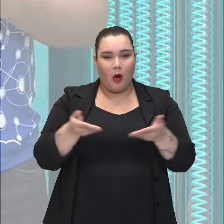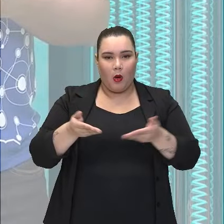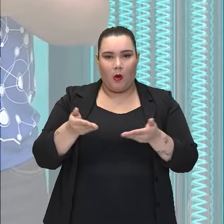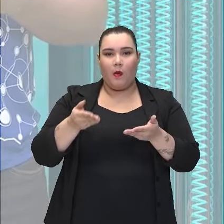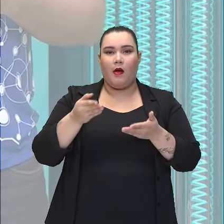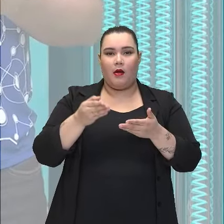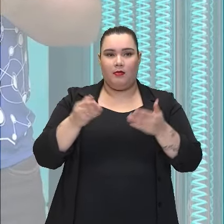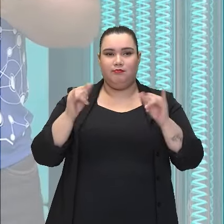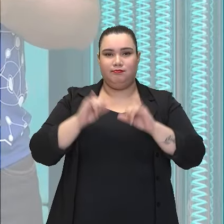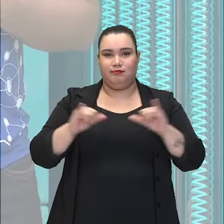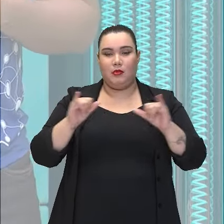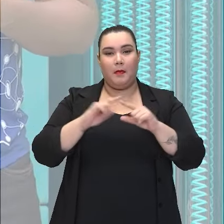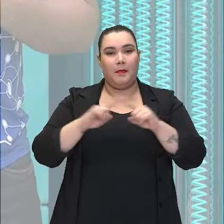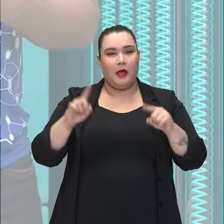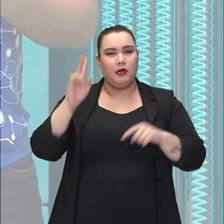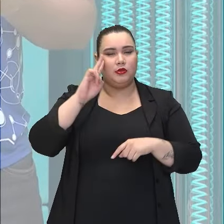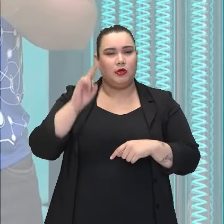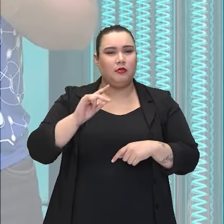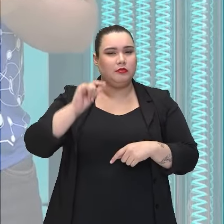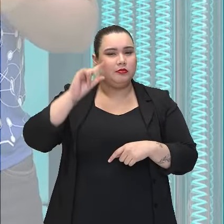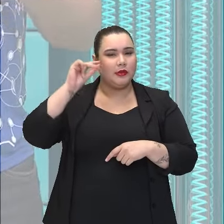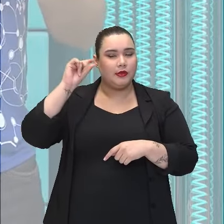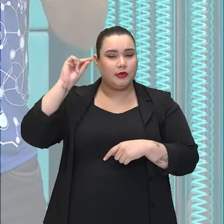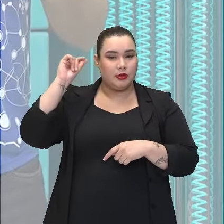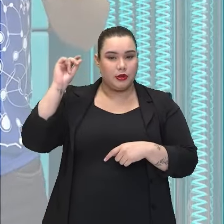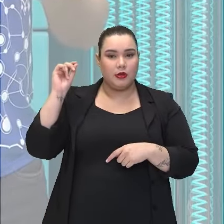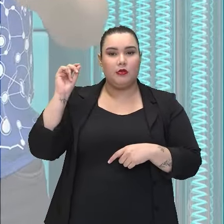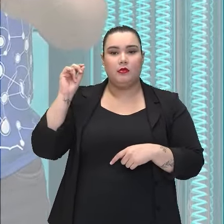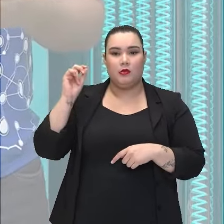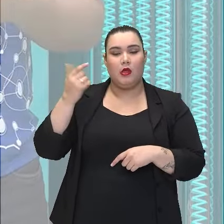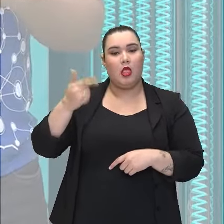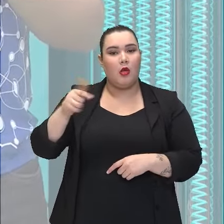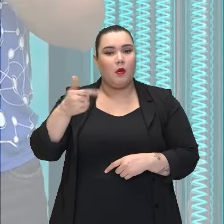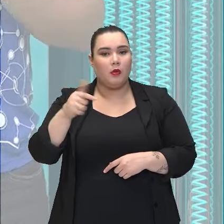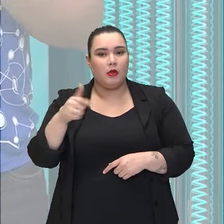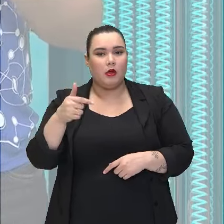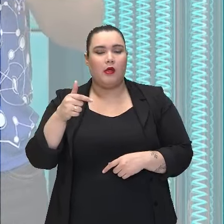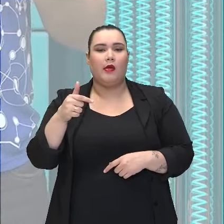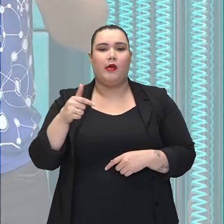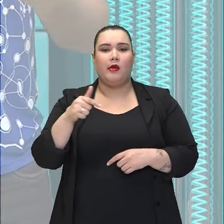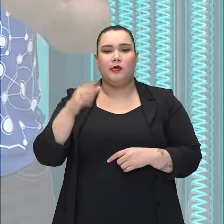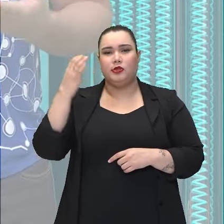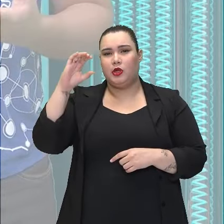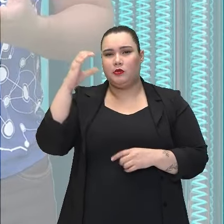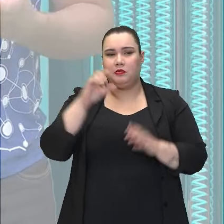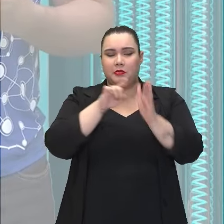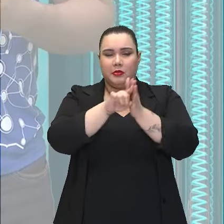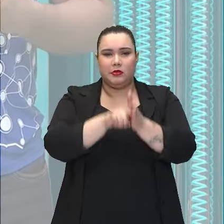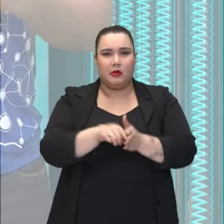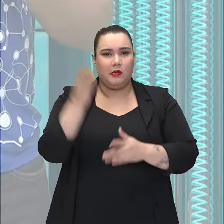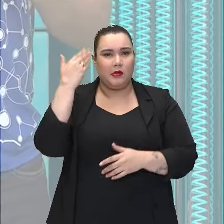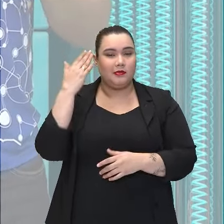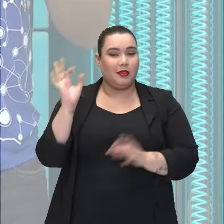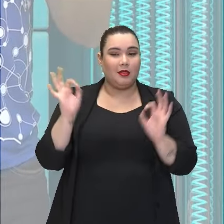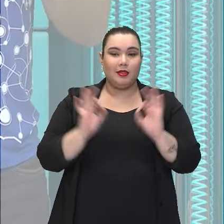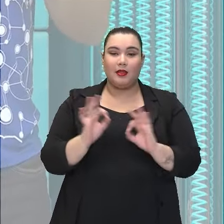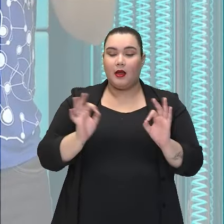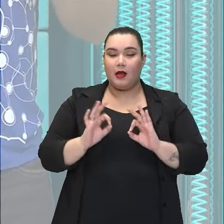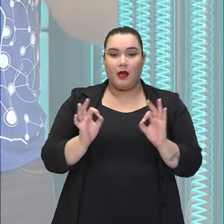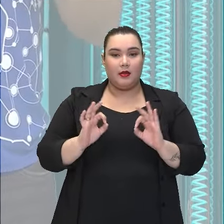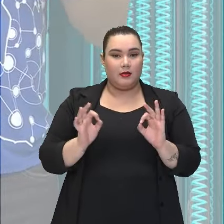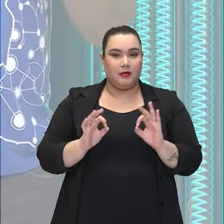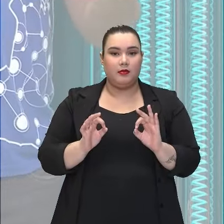de uma época muito remota, certo? Em que não existia todo o método científico, toda a pesquisa, né? Então perceba